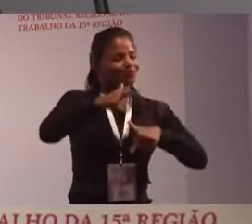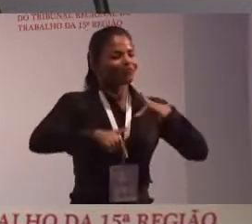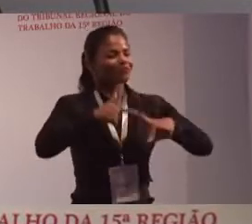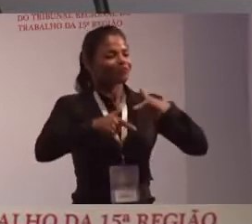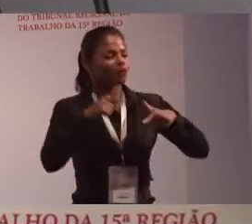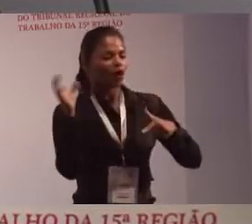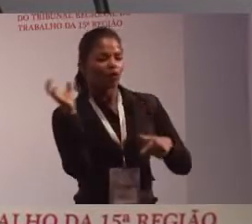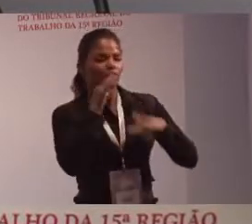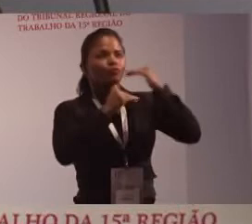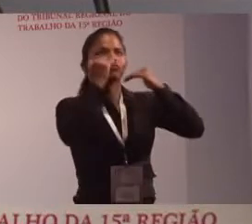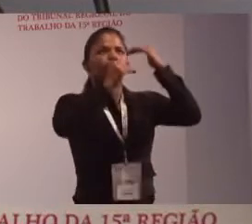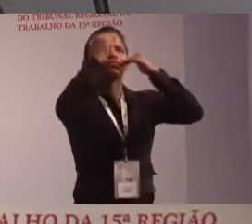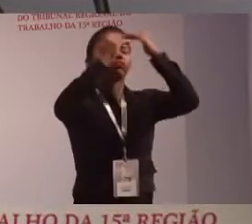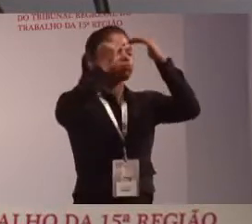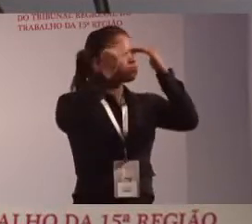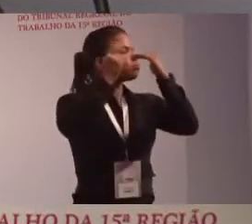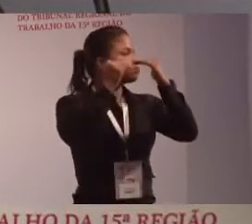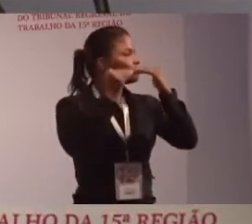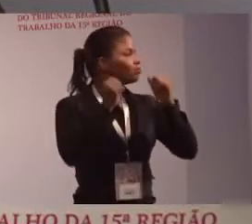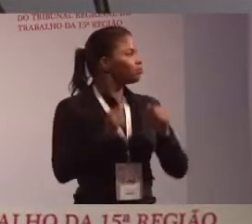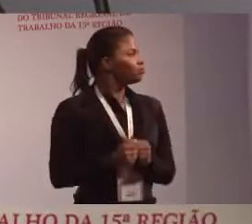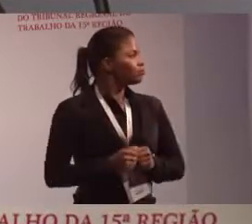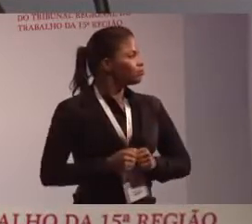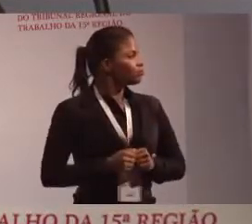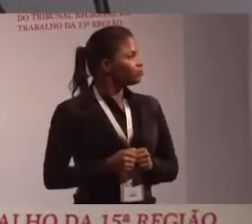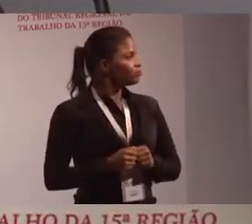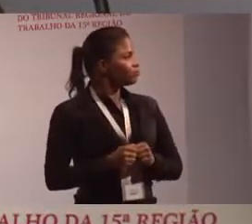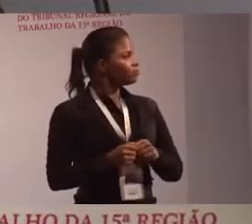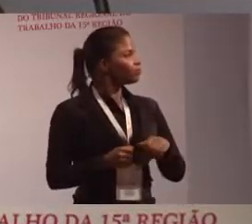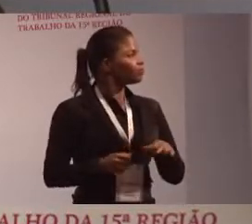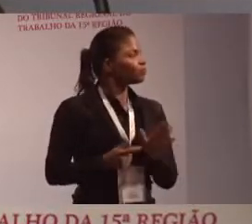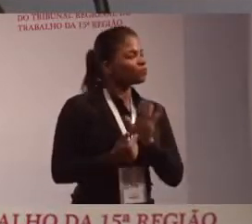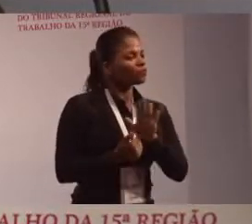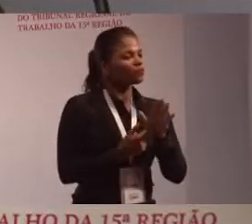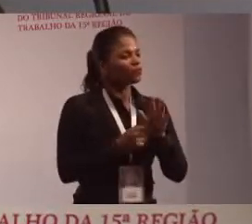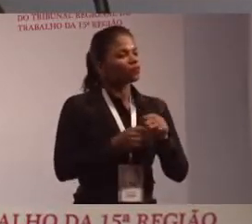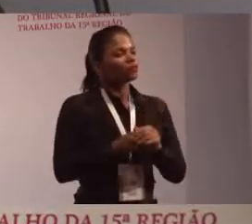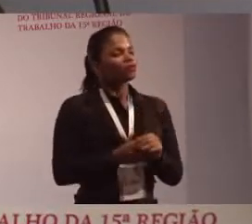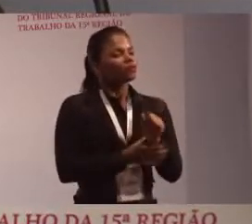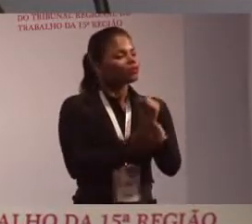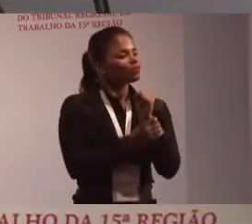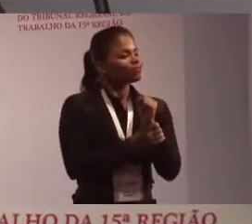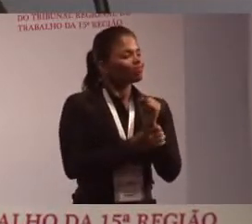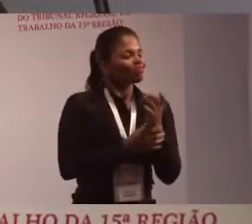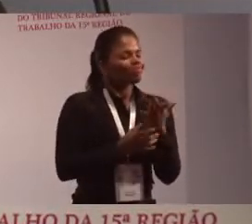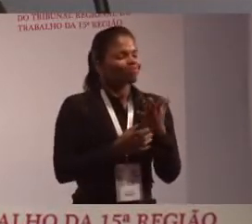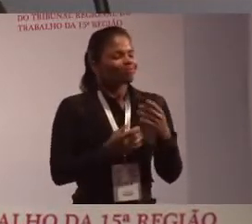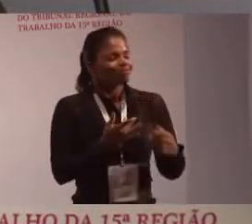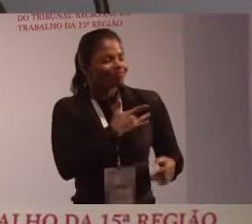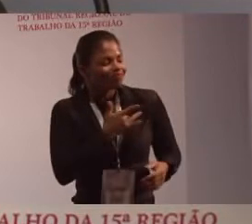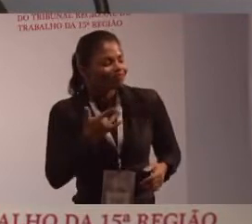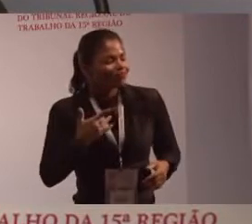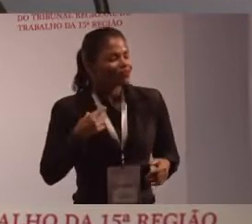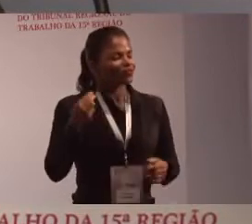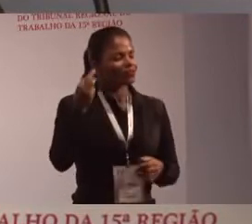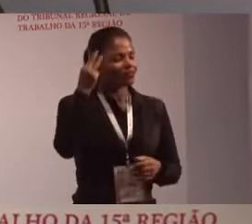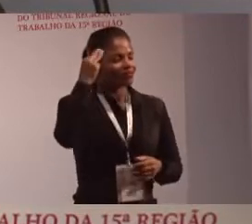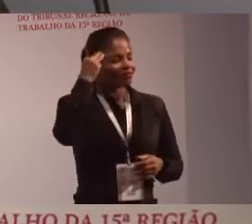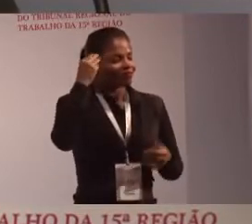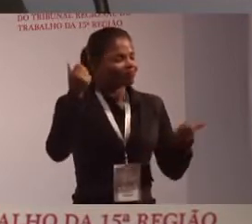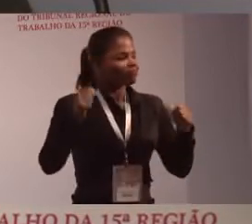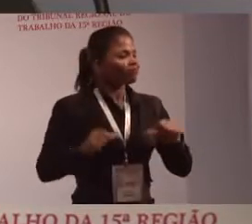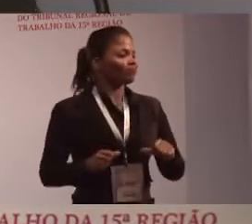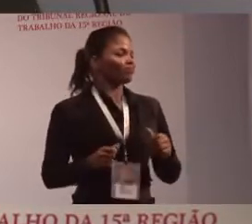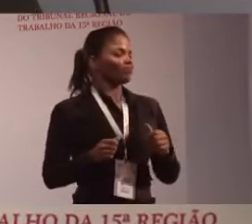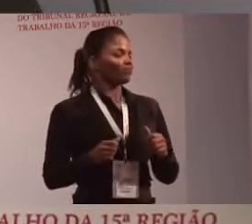velocidade estonteante, como diz o outro. E é nesse cenário de insegurança que a saúde mental começa a patinar. Mas